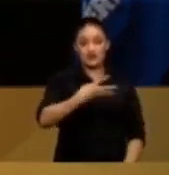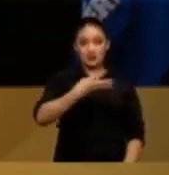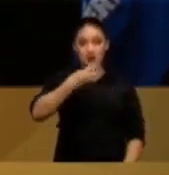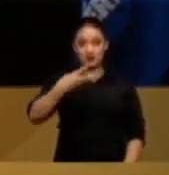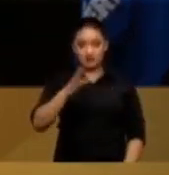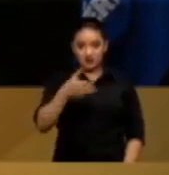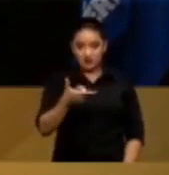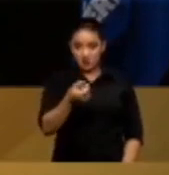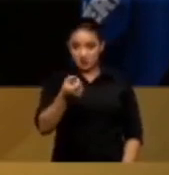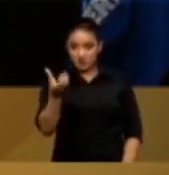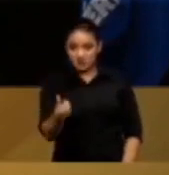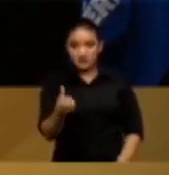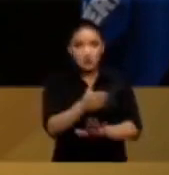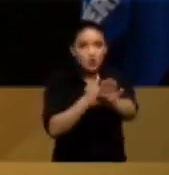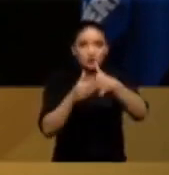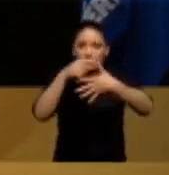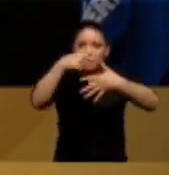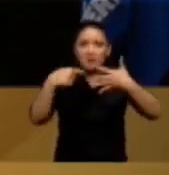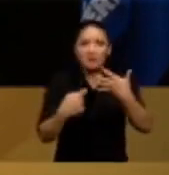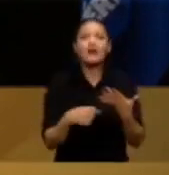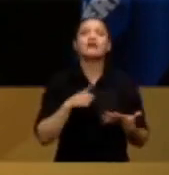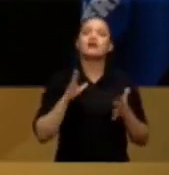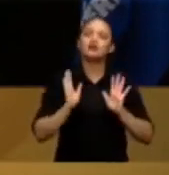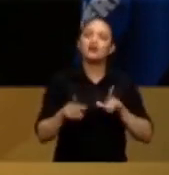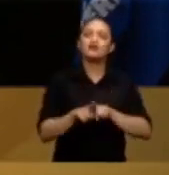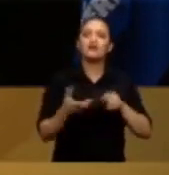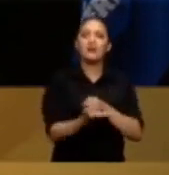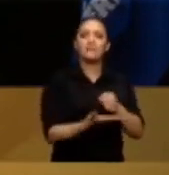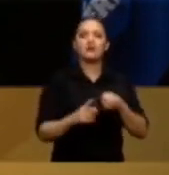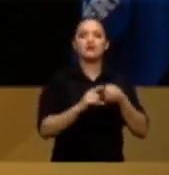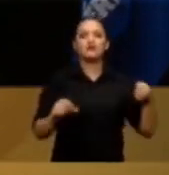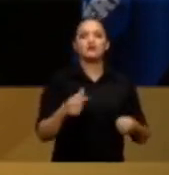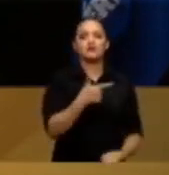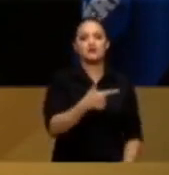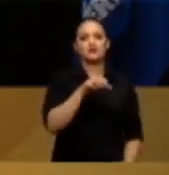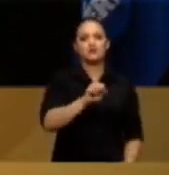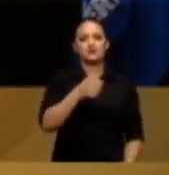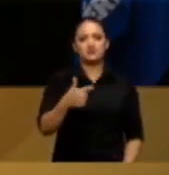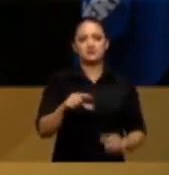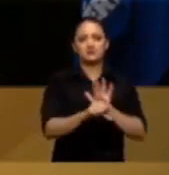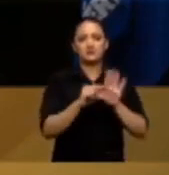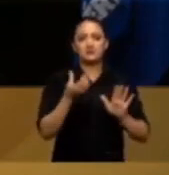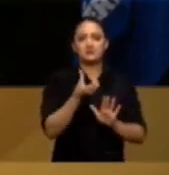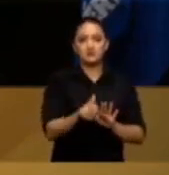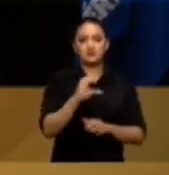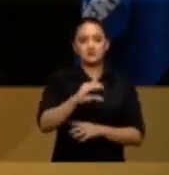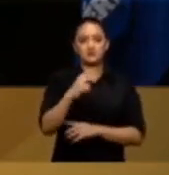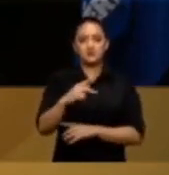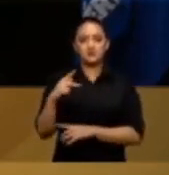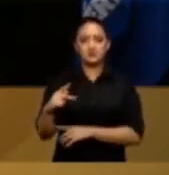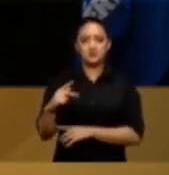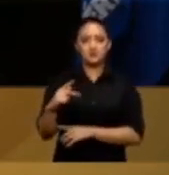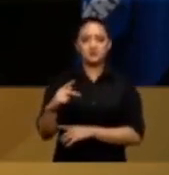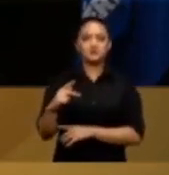tem-se, assim, em apreço o artigo 282, parágrafo 6º do Código de Processo